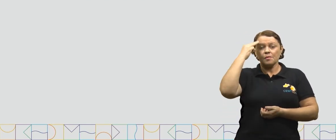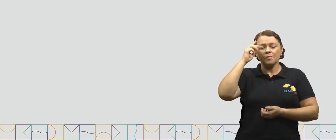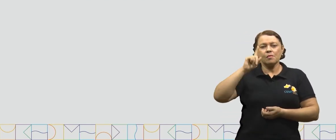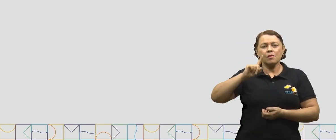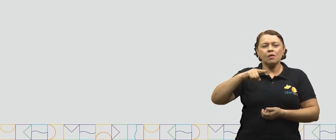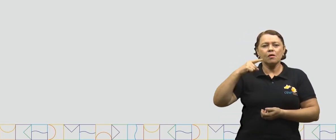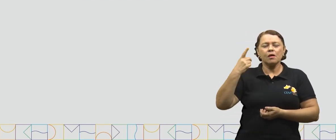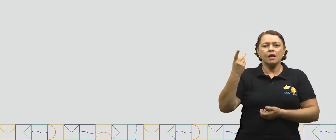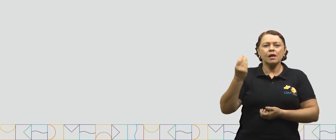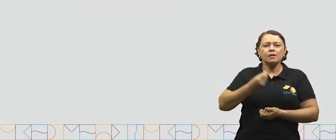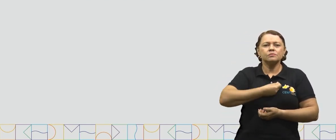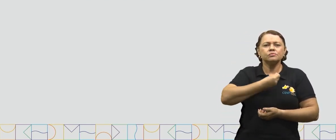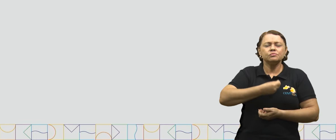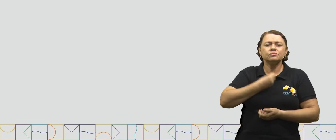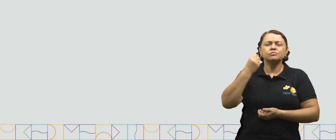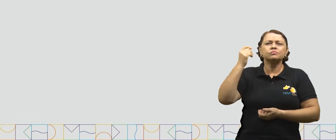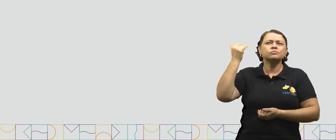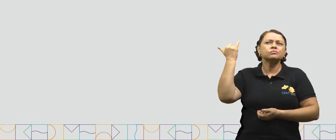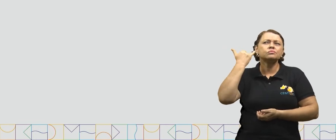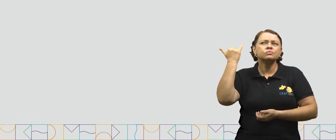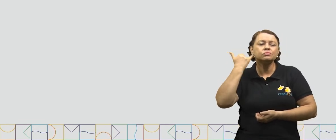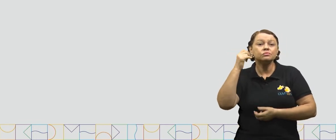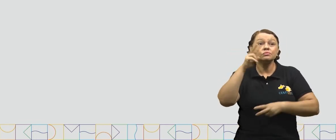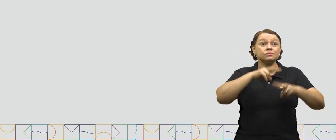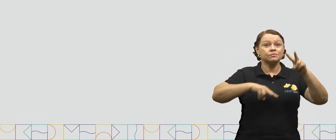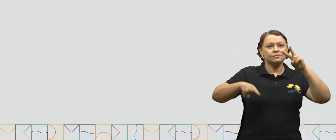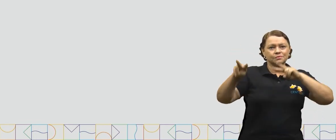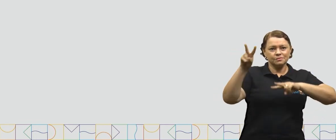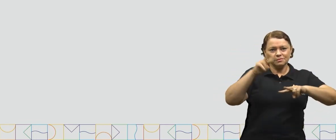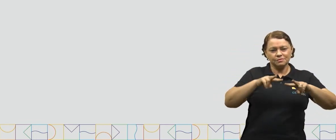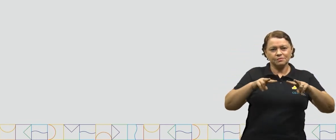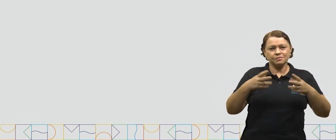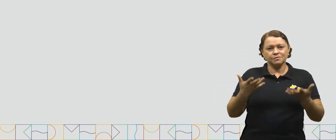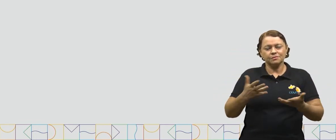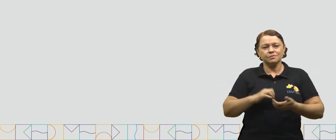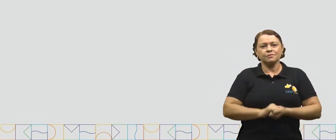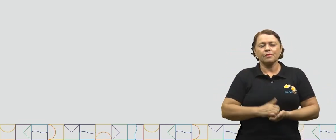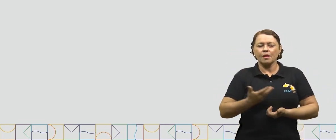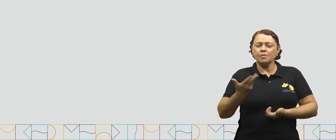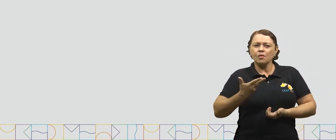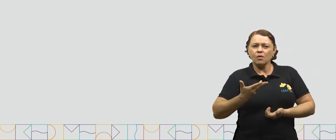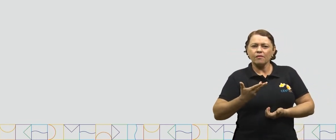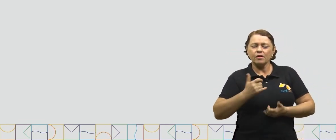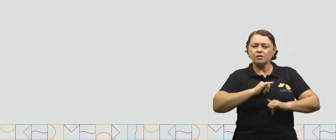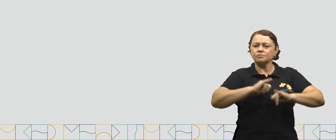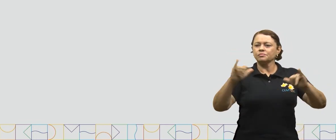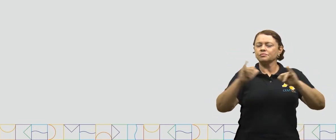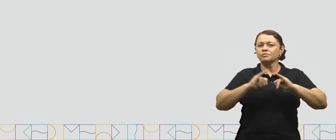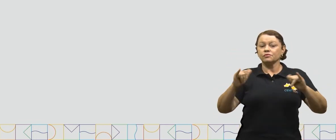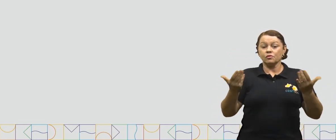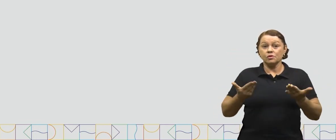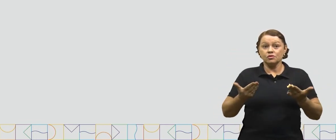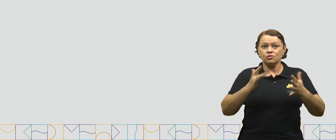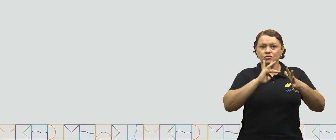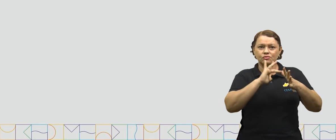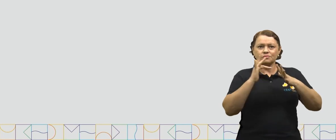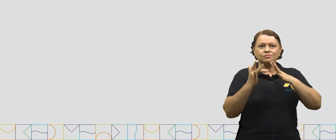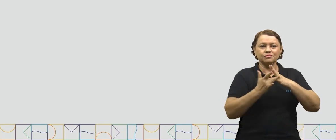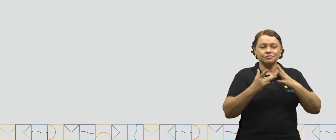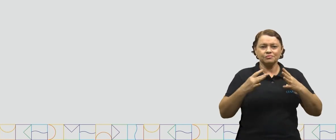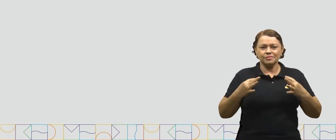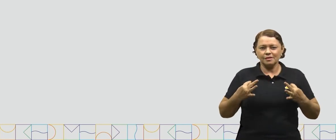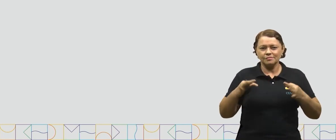histórias que se vive ou que se ouve. Com a velocidade de informações processadas hoje em dia e em todos